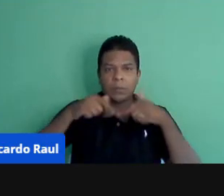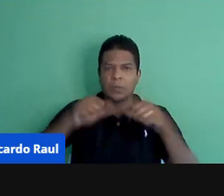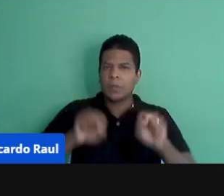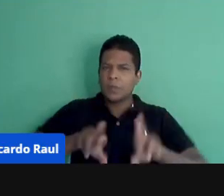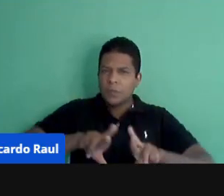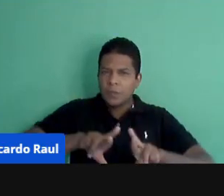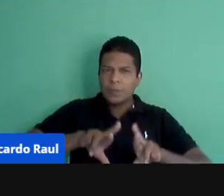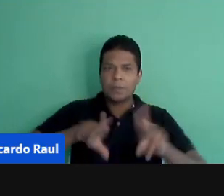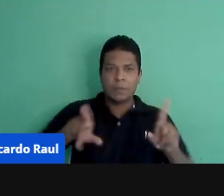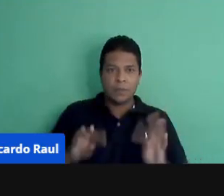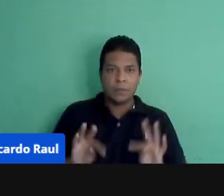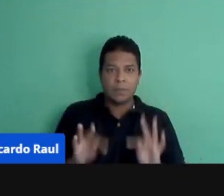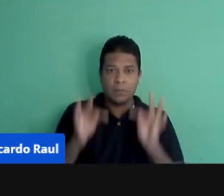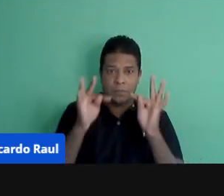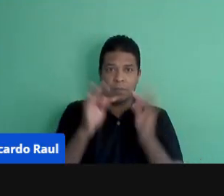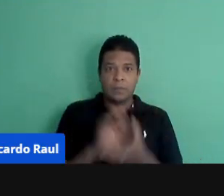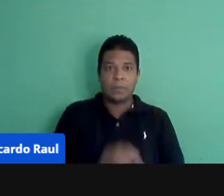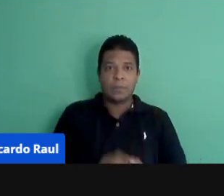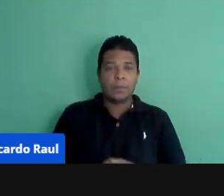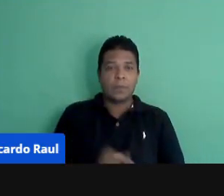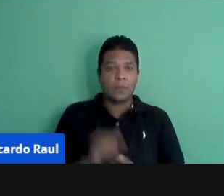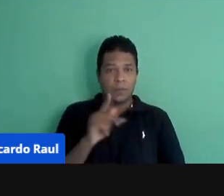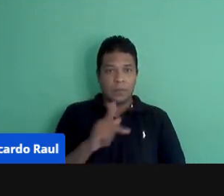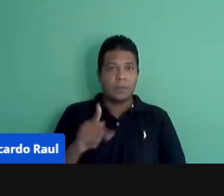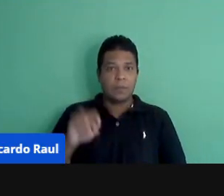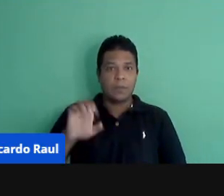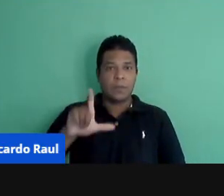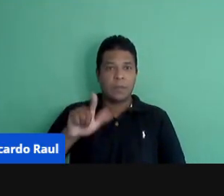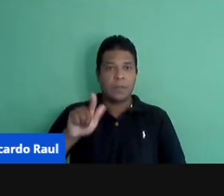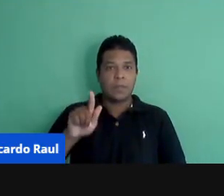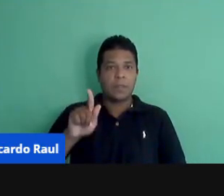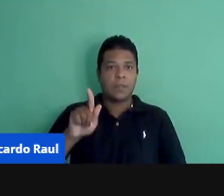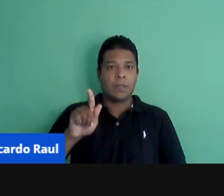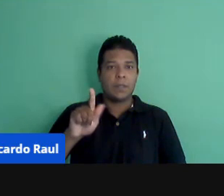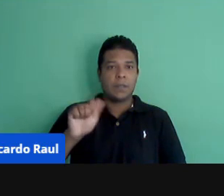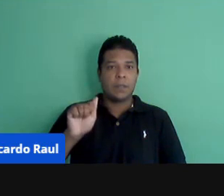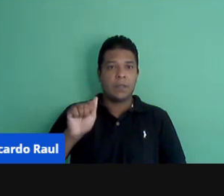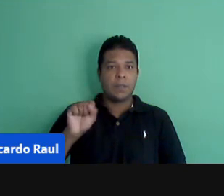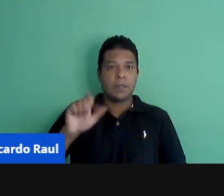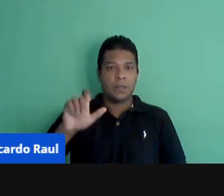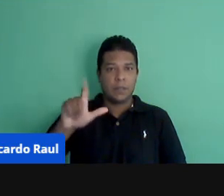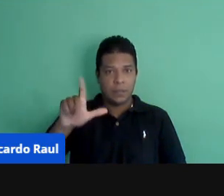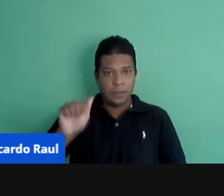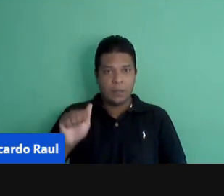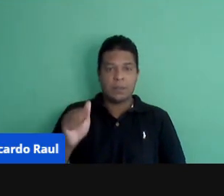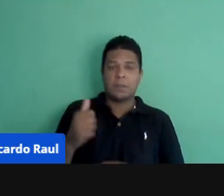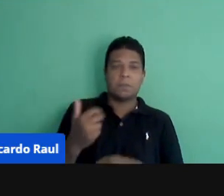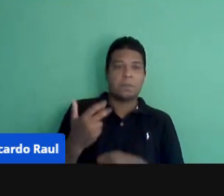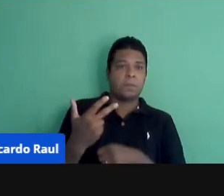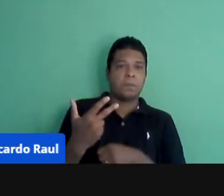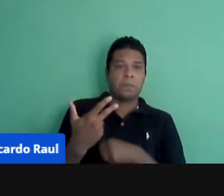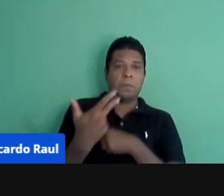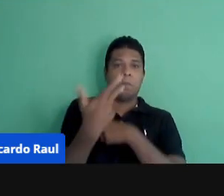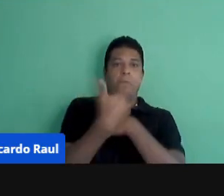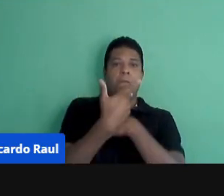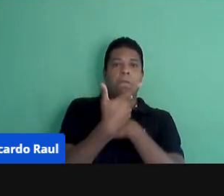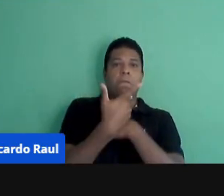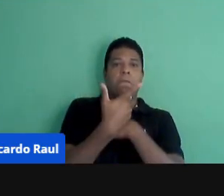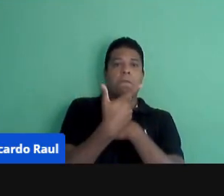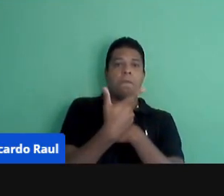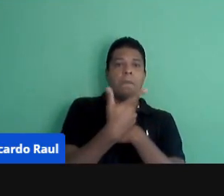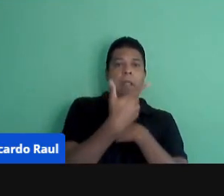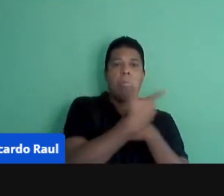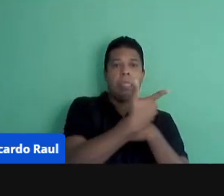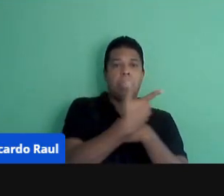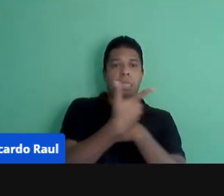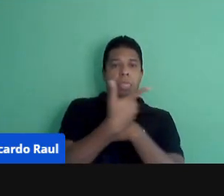né? Como a professora Elisângela colocou, não dá para fazer vídeos longos, né?